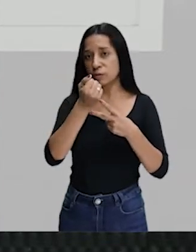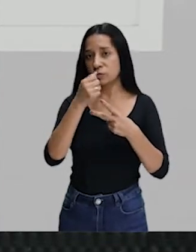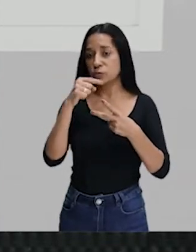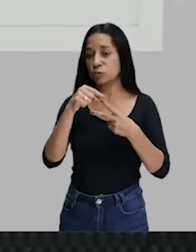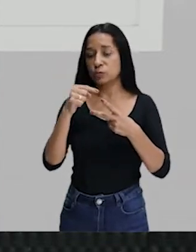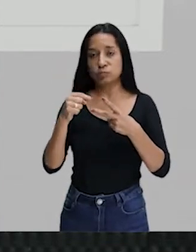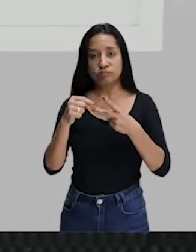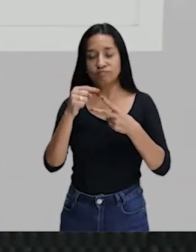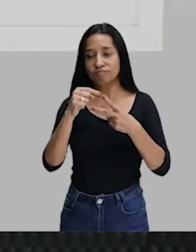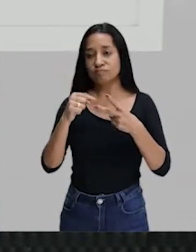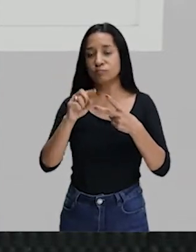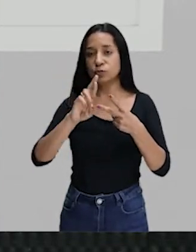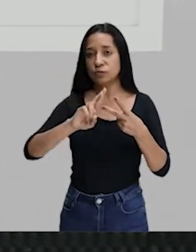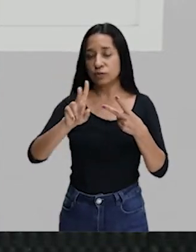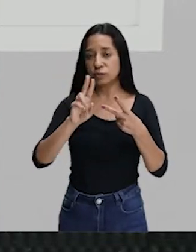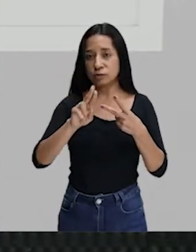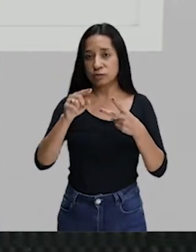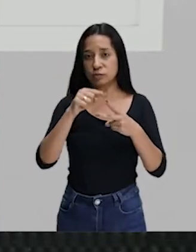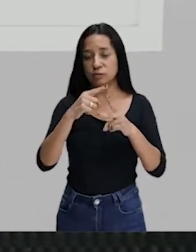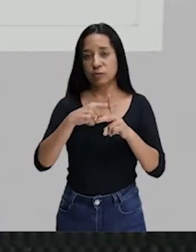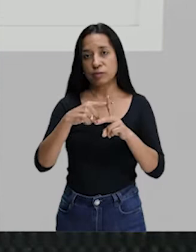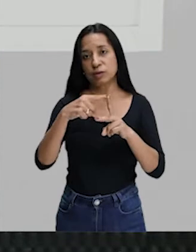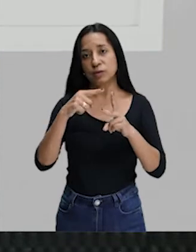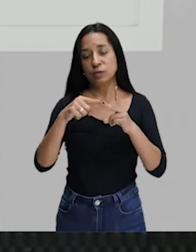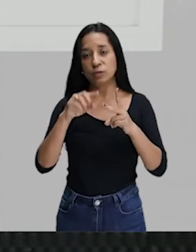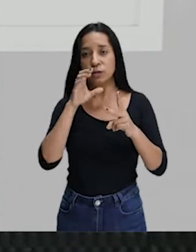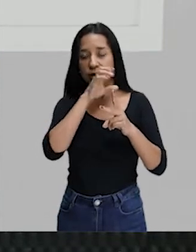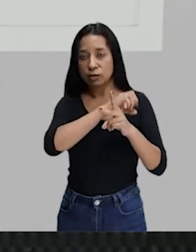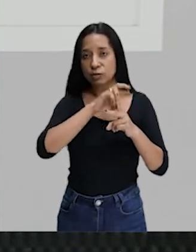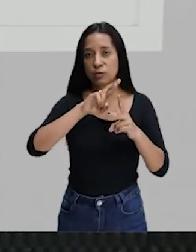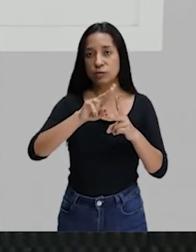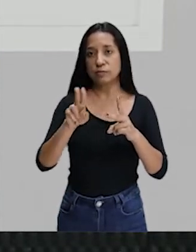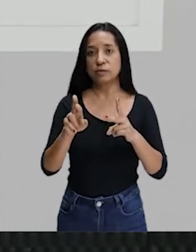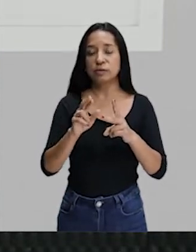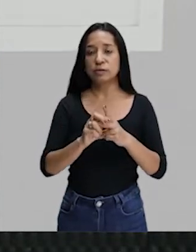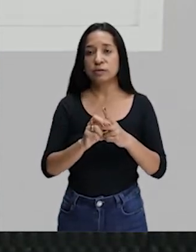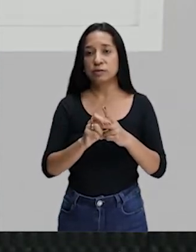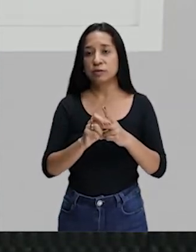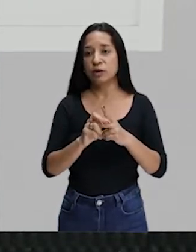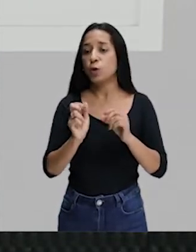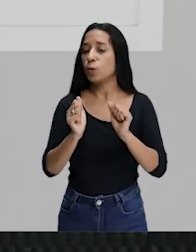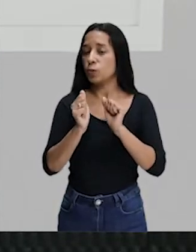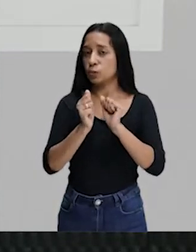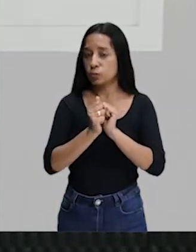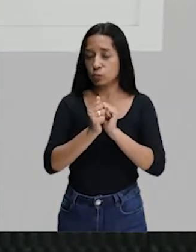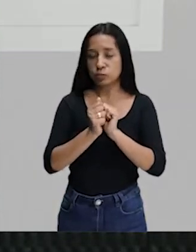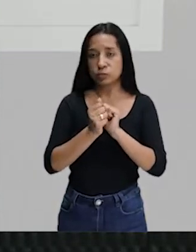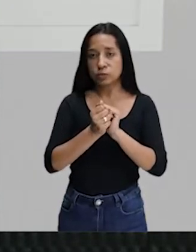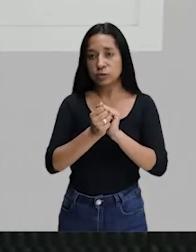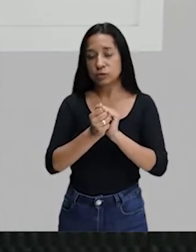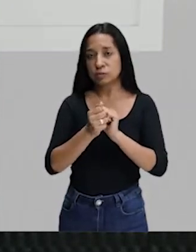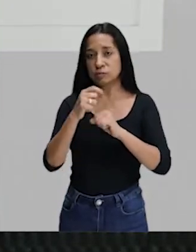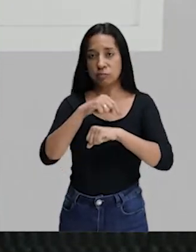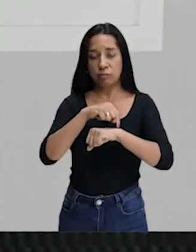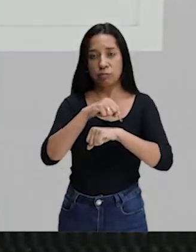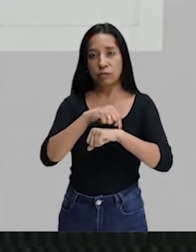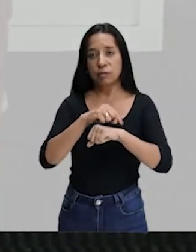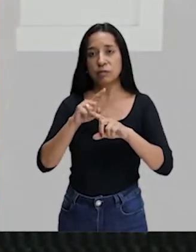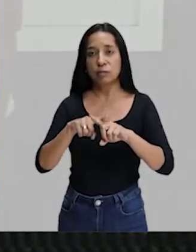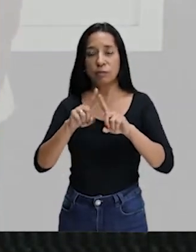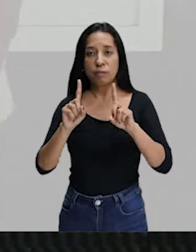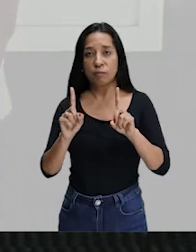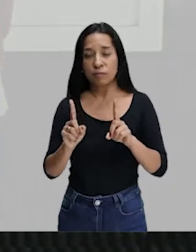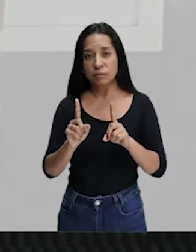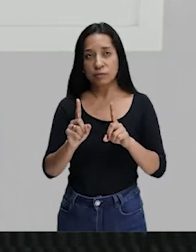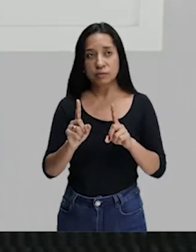diferentes, Temperatura e calor são diferentes, apesar de andarem juntas em algum momento, elas são